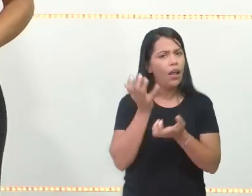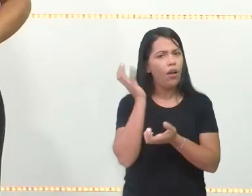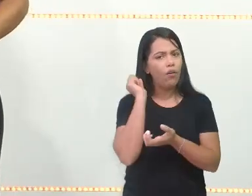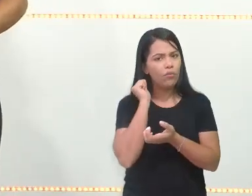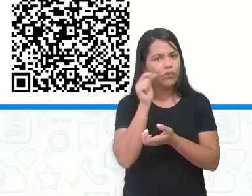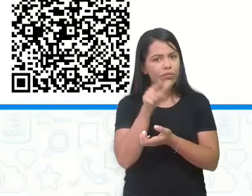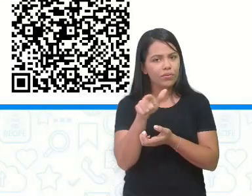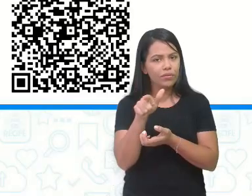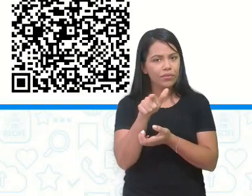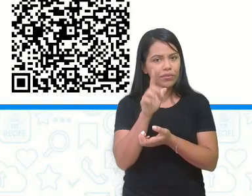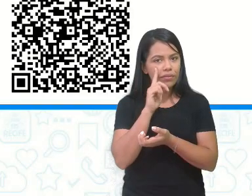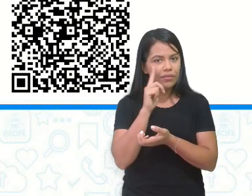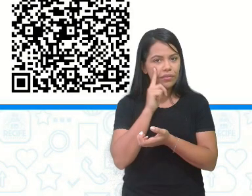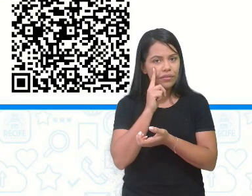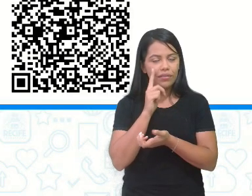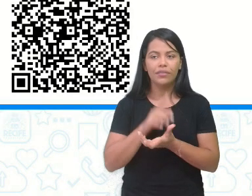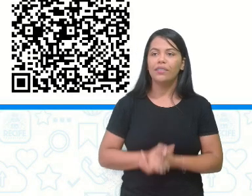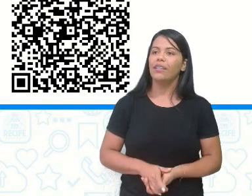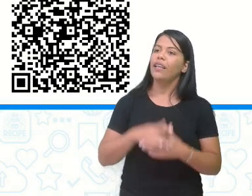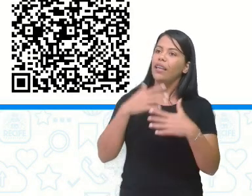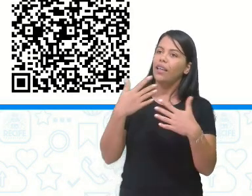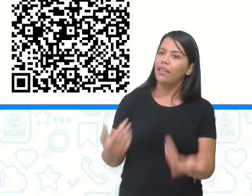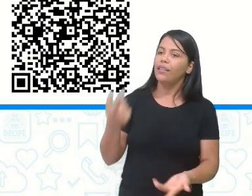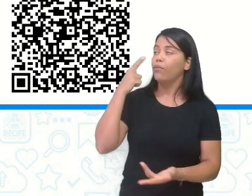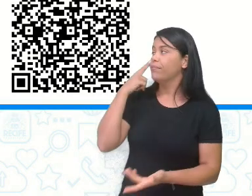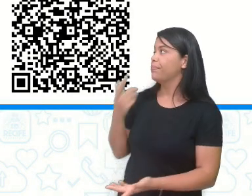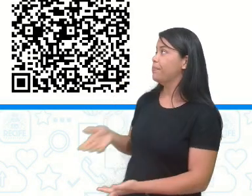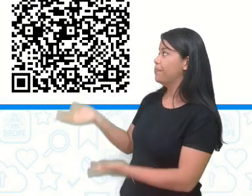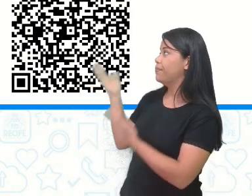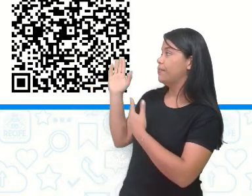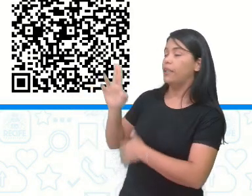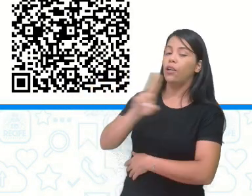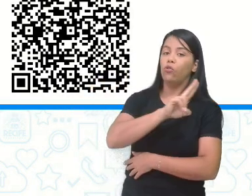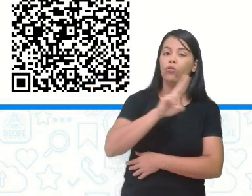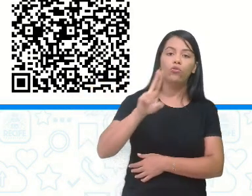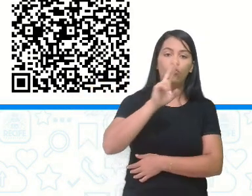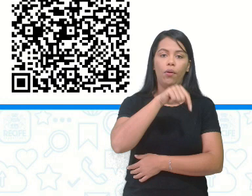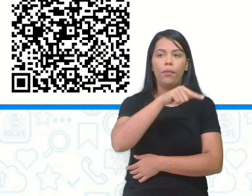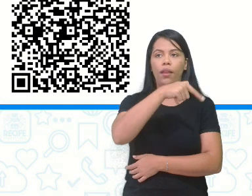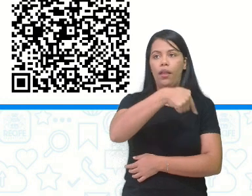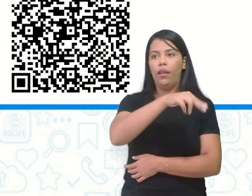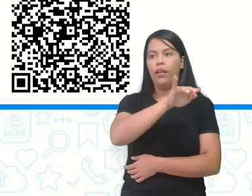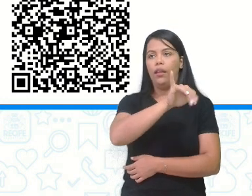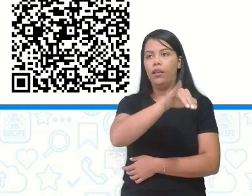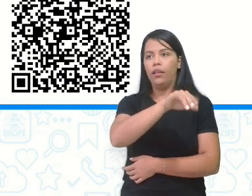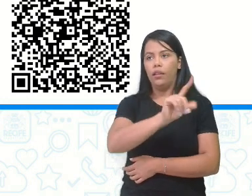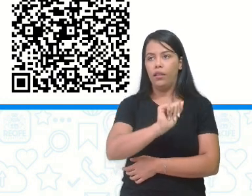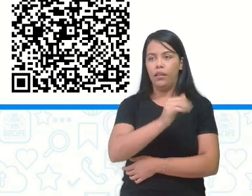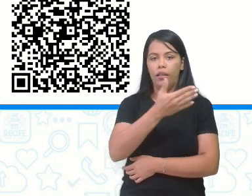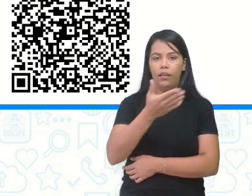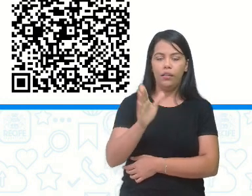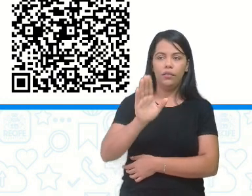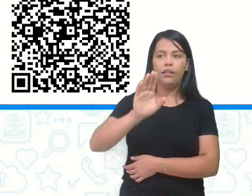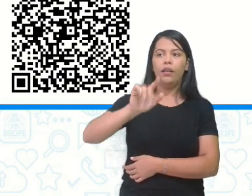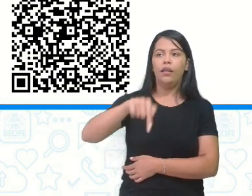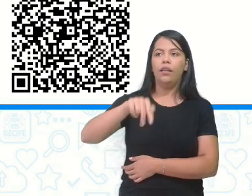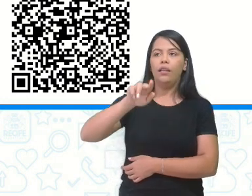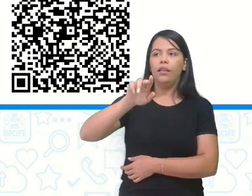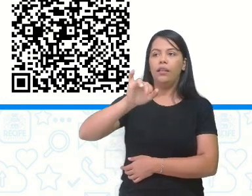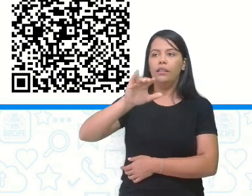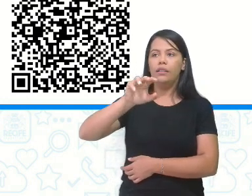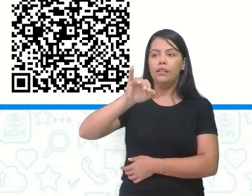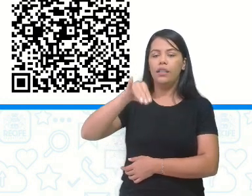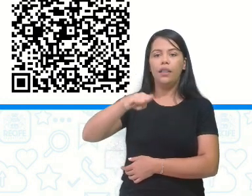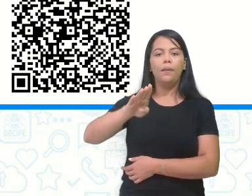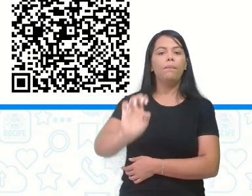lá. Esse conto chama-se Kianda e Kisimbi. Faz parte desse livro